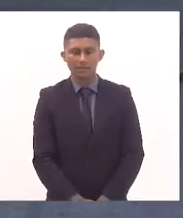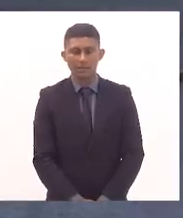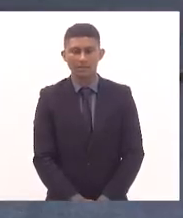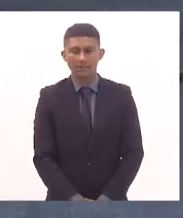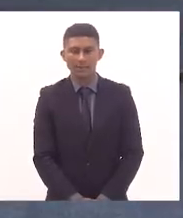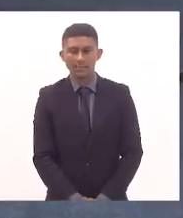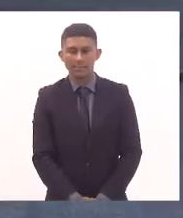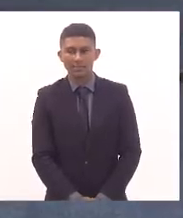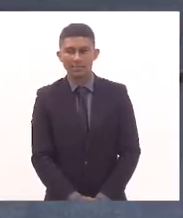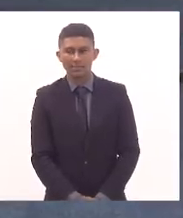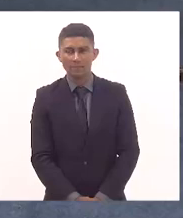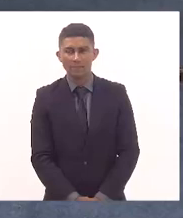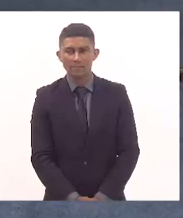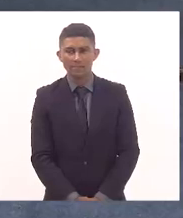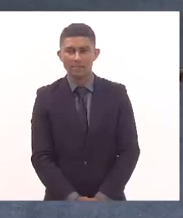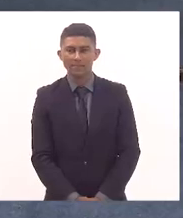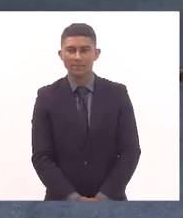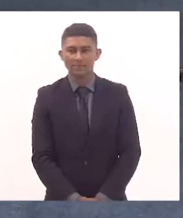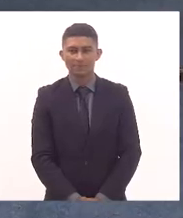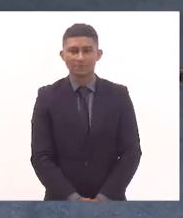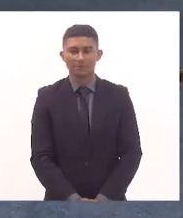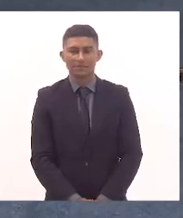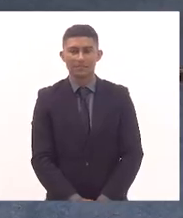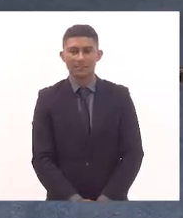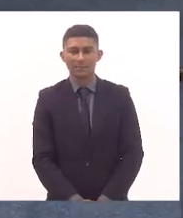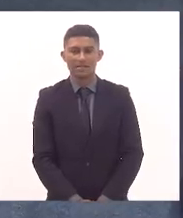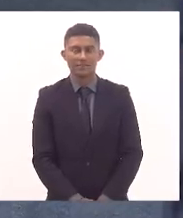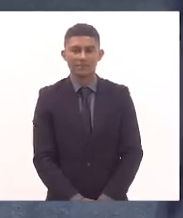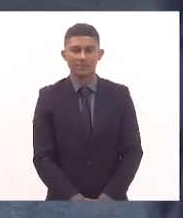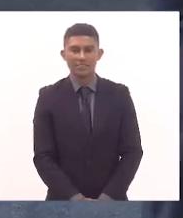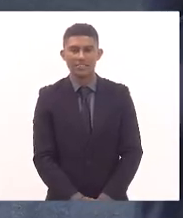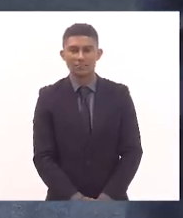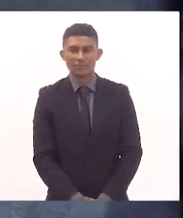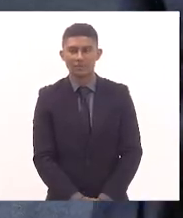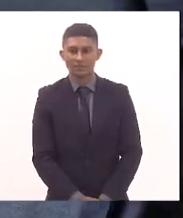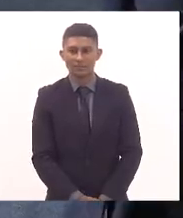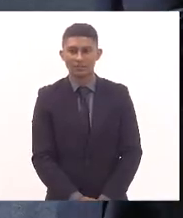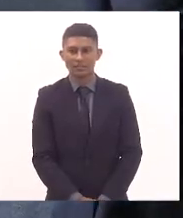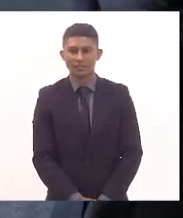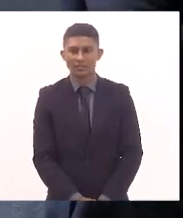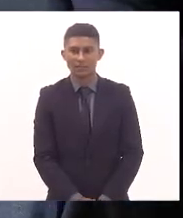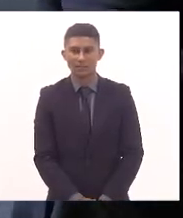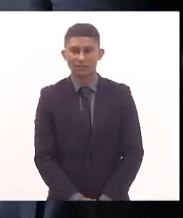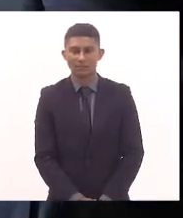102, 290, 336, 337, 416,